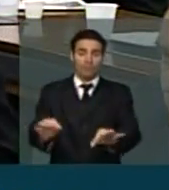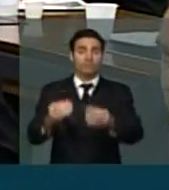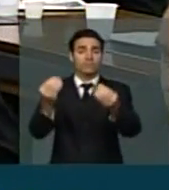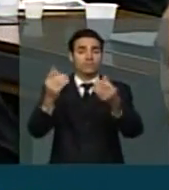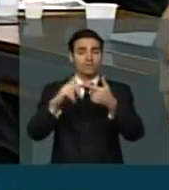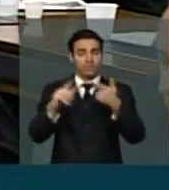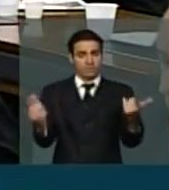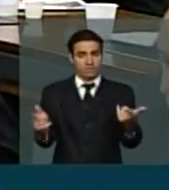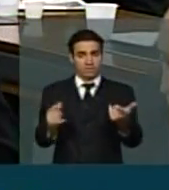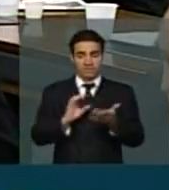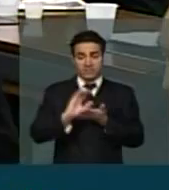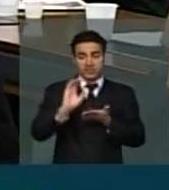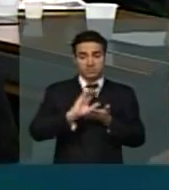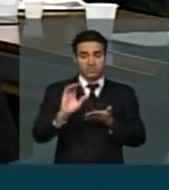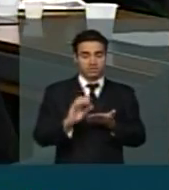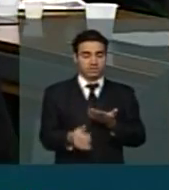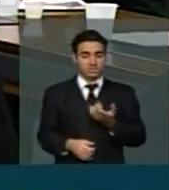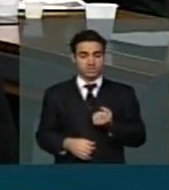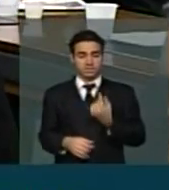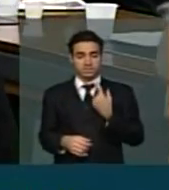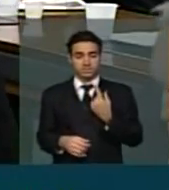esse investimento